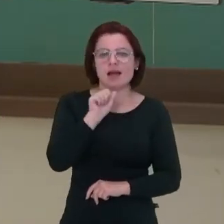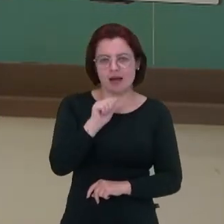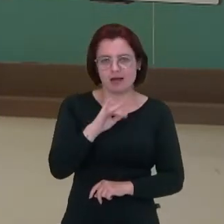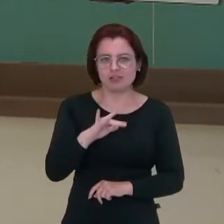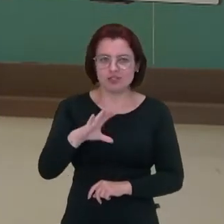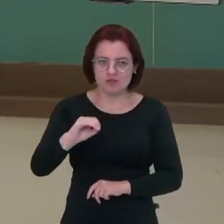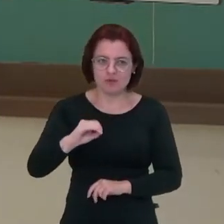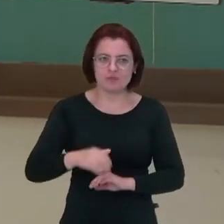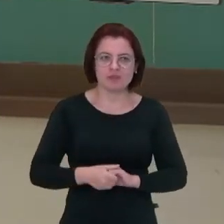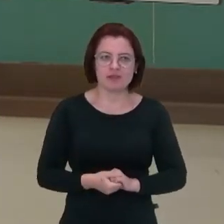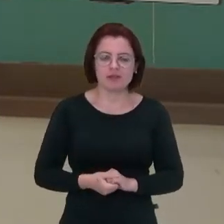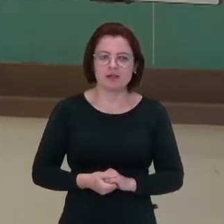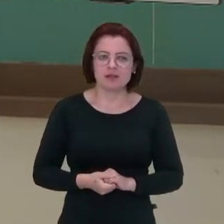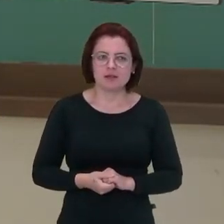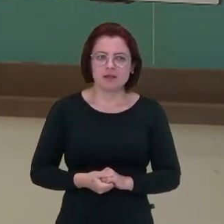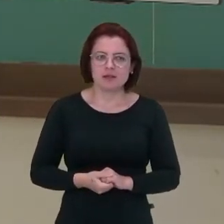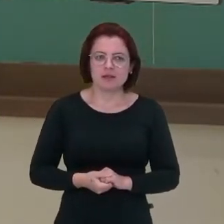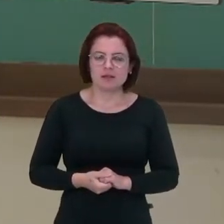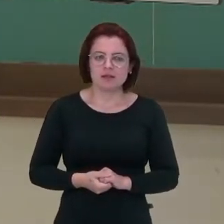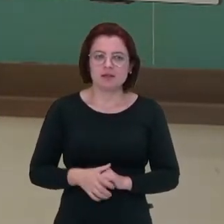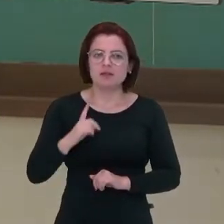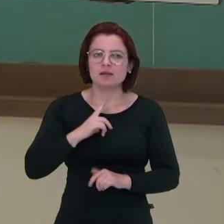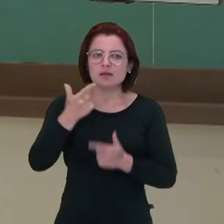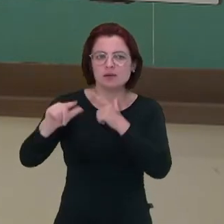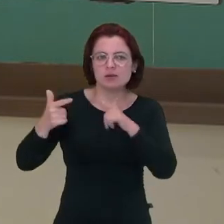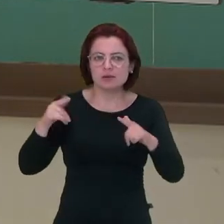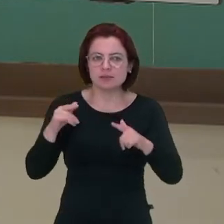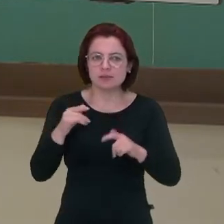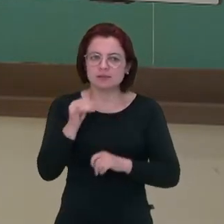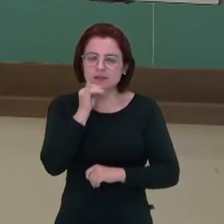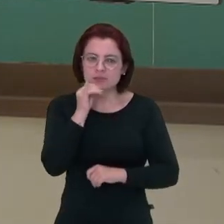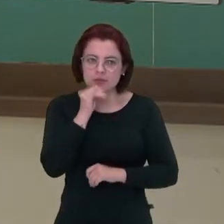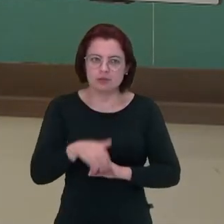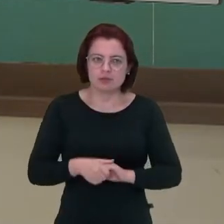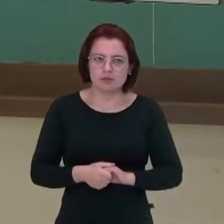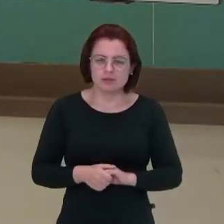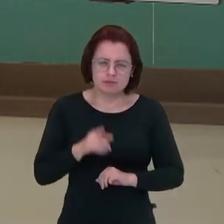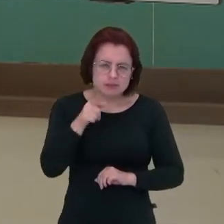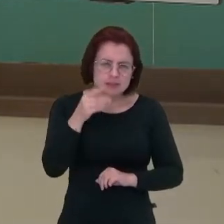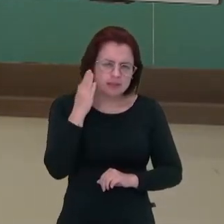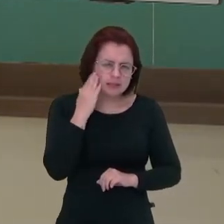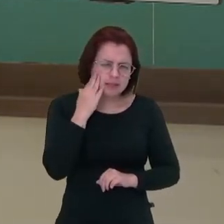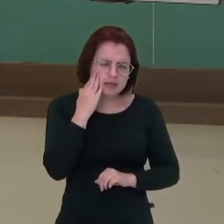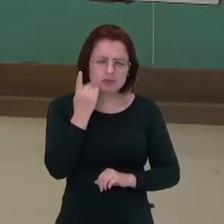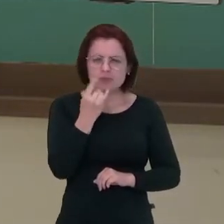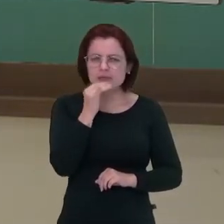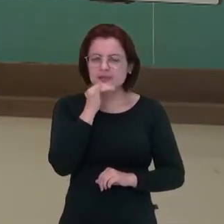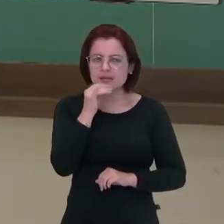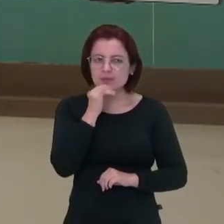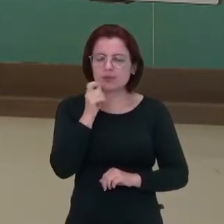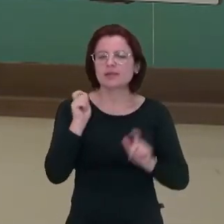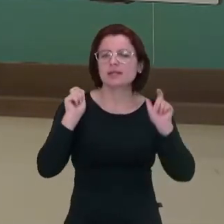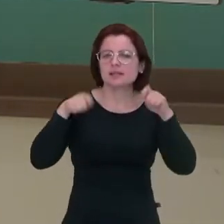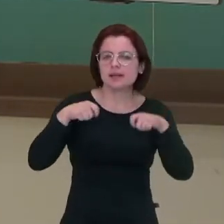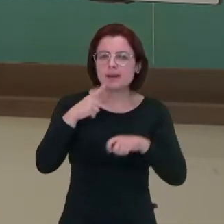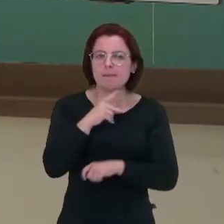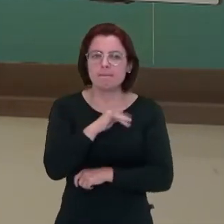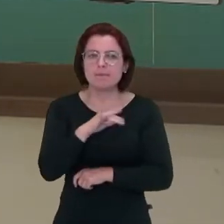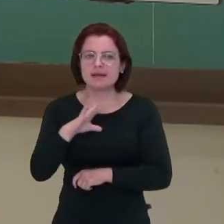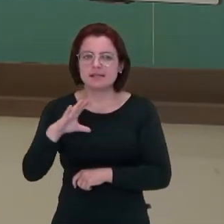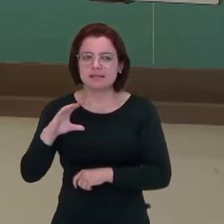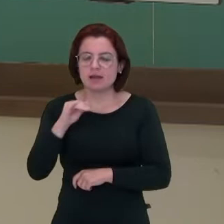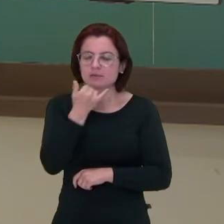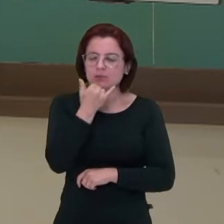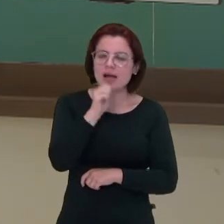Tranquilo? Agora vamos fazer os contra-exemplos. Vocês saberiam me dar um exemplo onde o carro poderia ser considerado